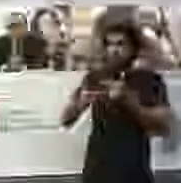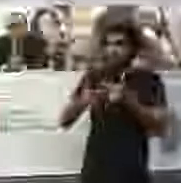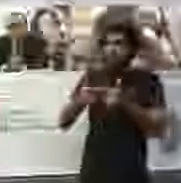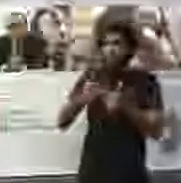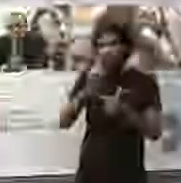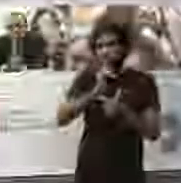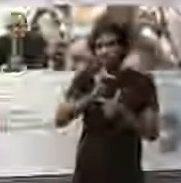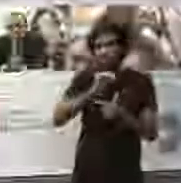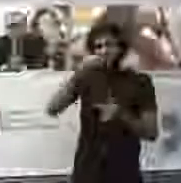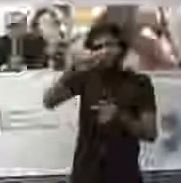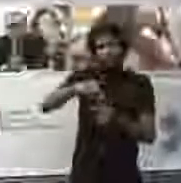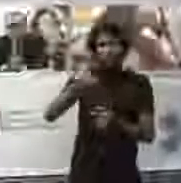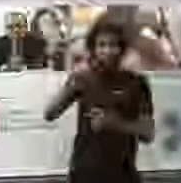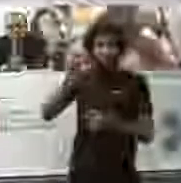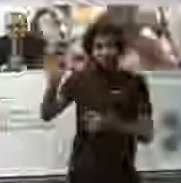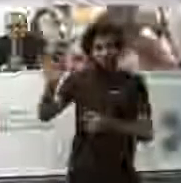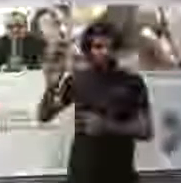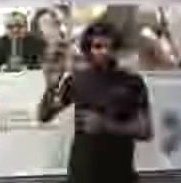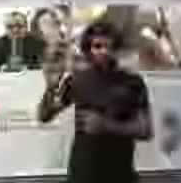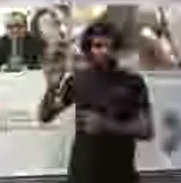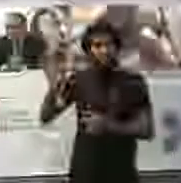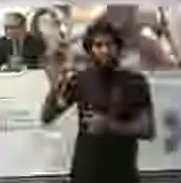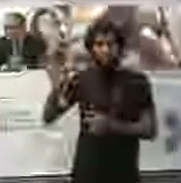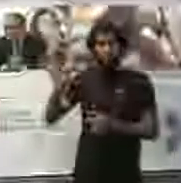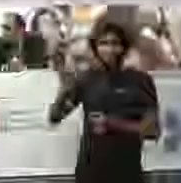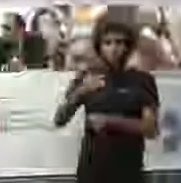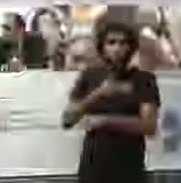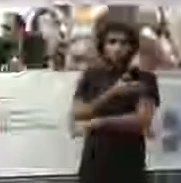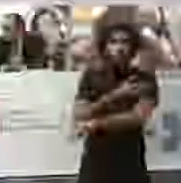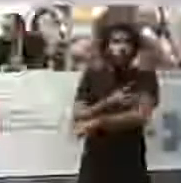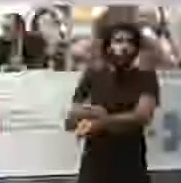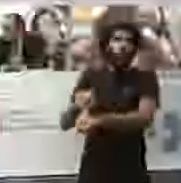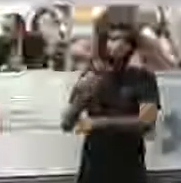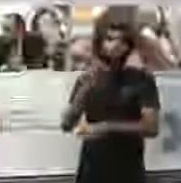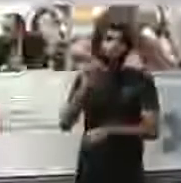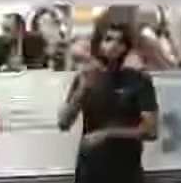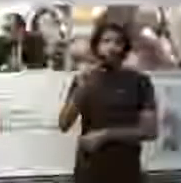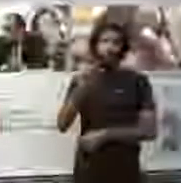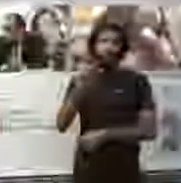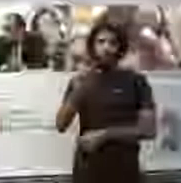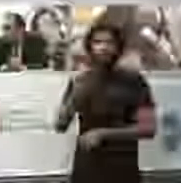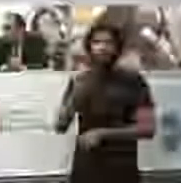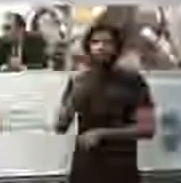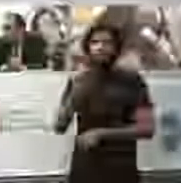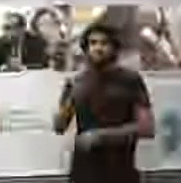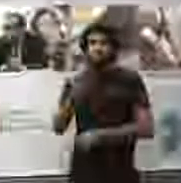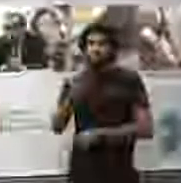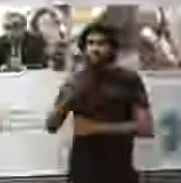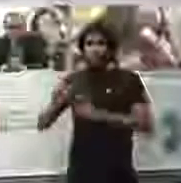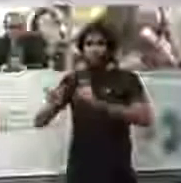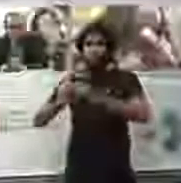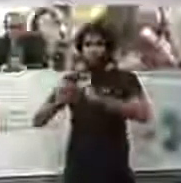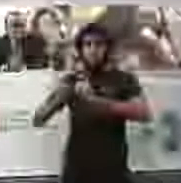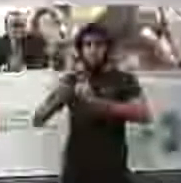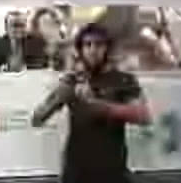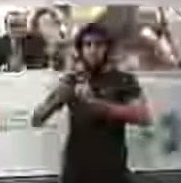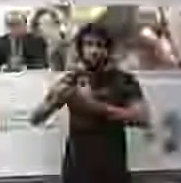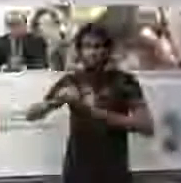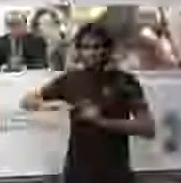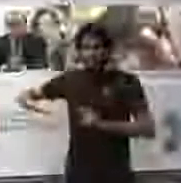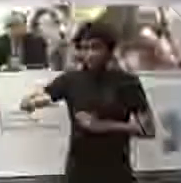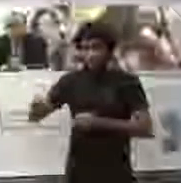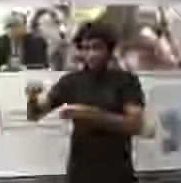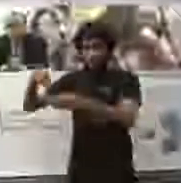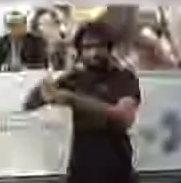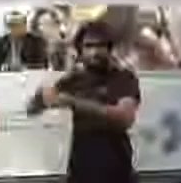sei ela os uma c coordenada entre os diversos anos ministério público que